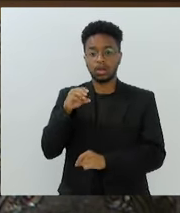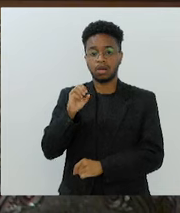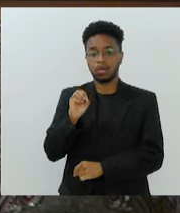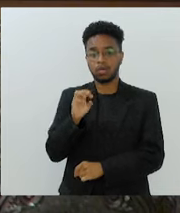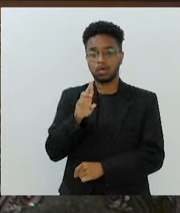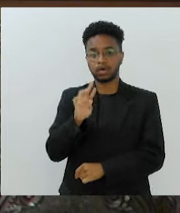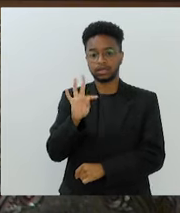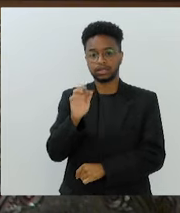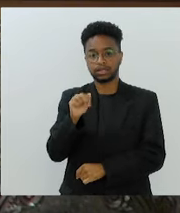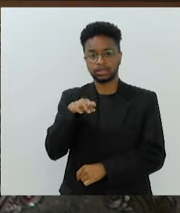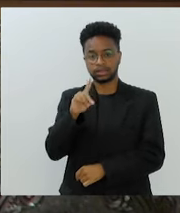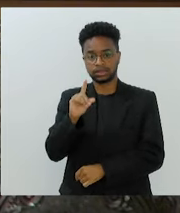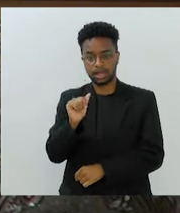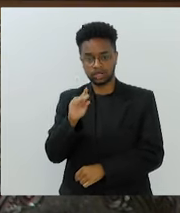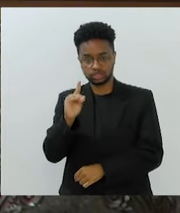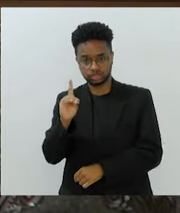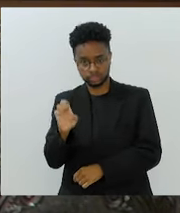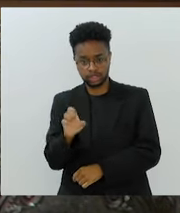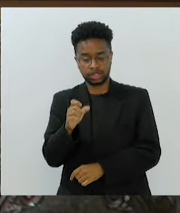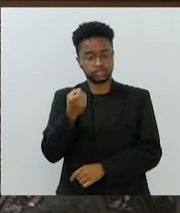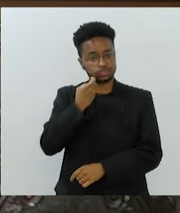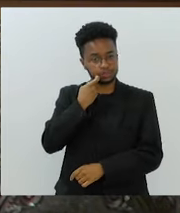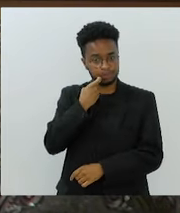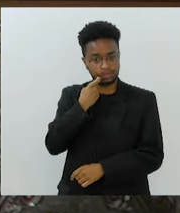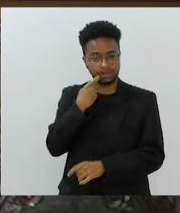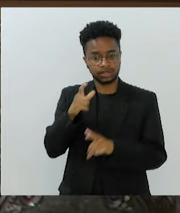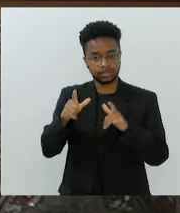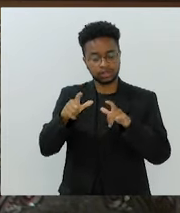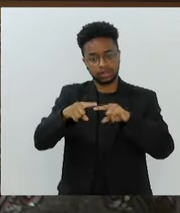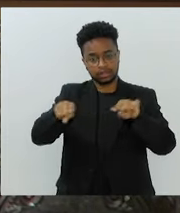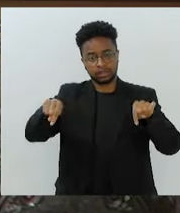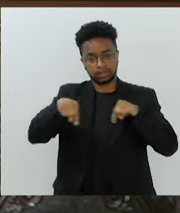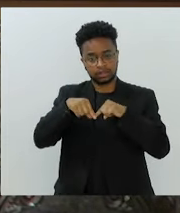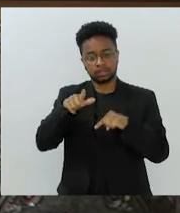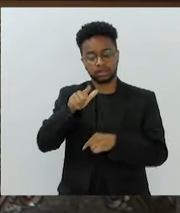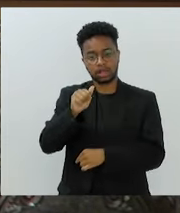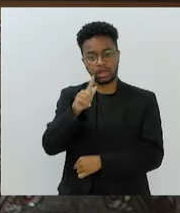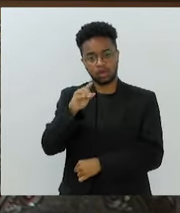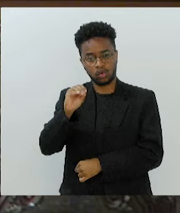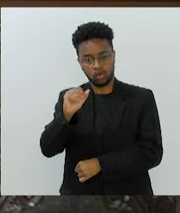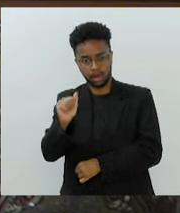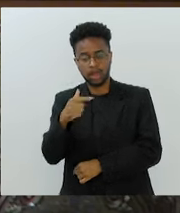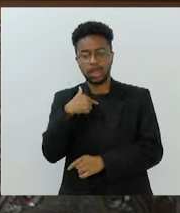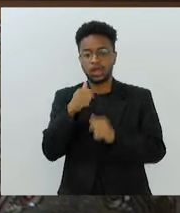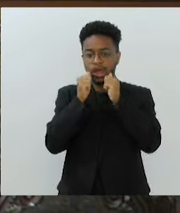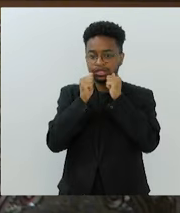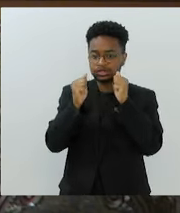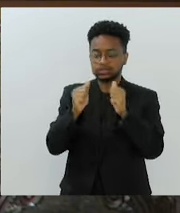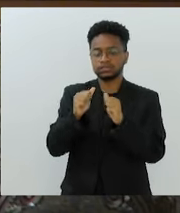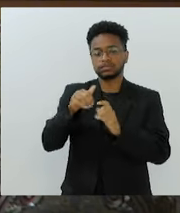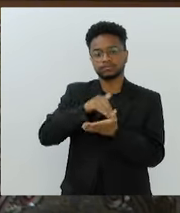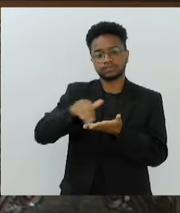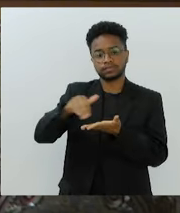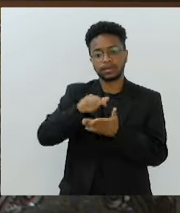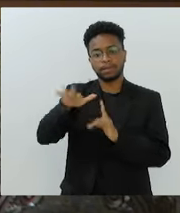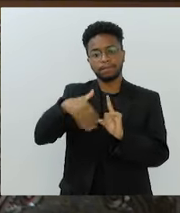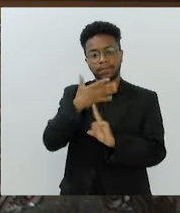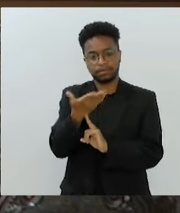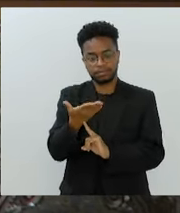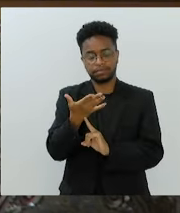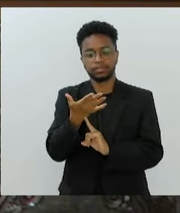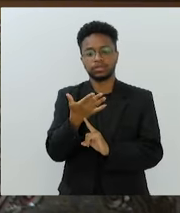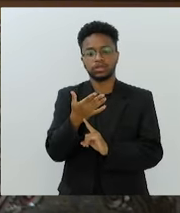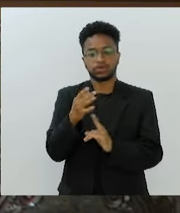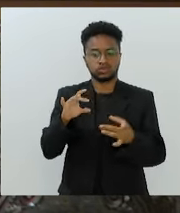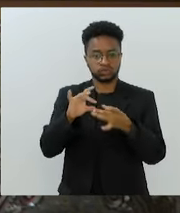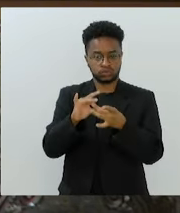Lagoa Rodrigo de Freitas. Eu era assessor do secretário de Meio Ambiente do Estado, deputado, o André,